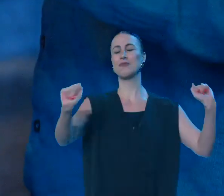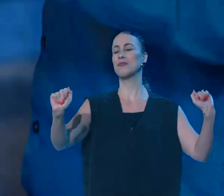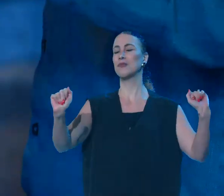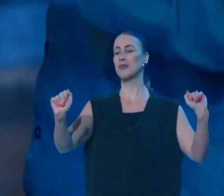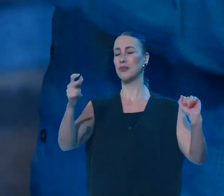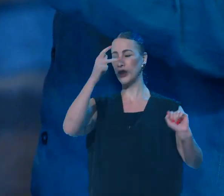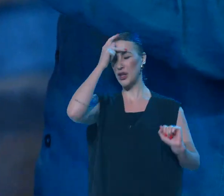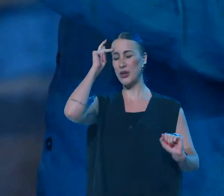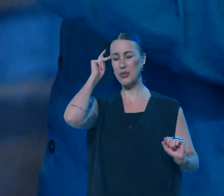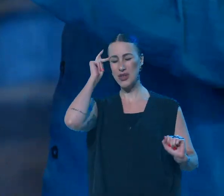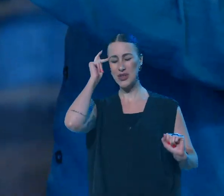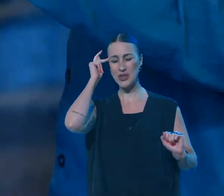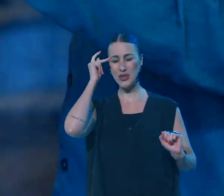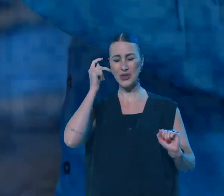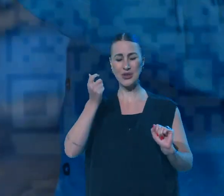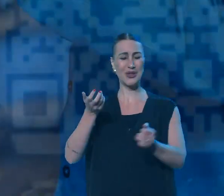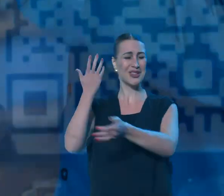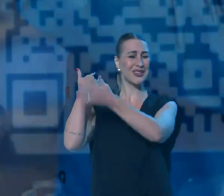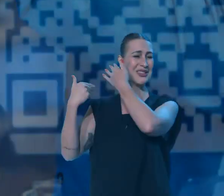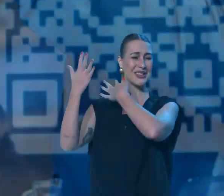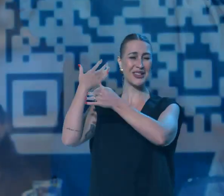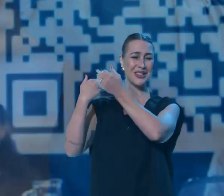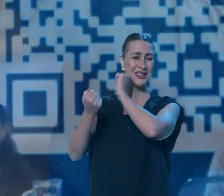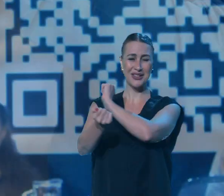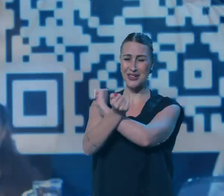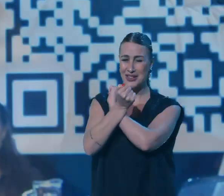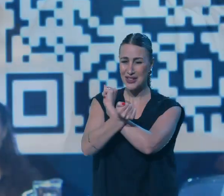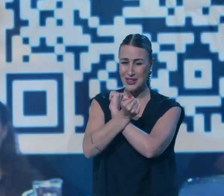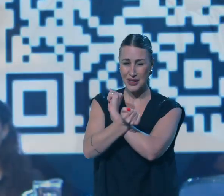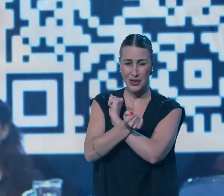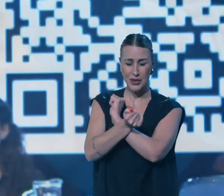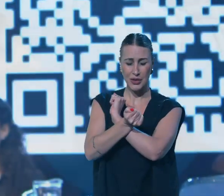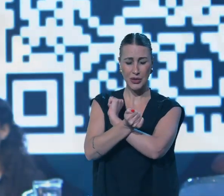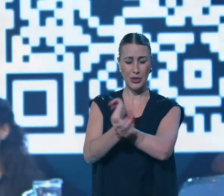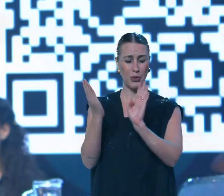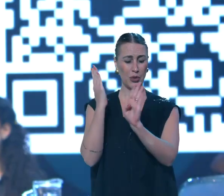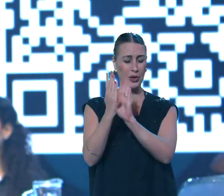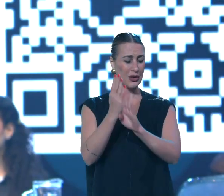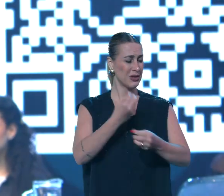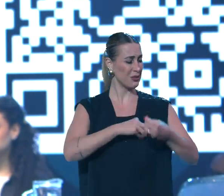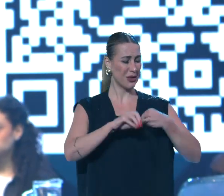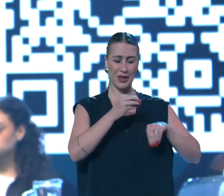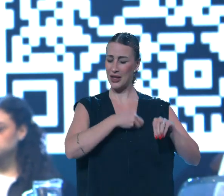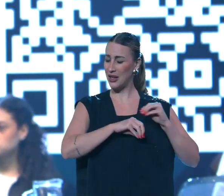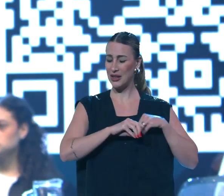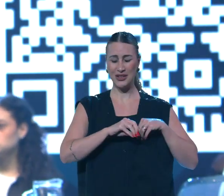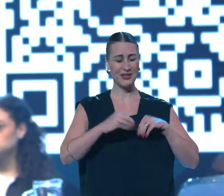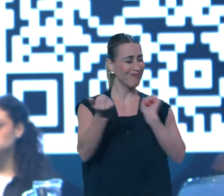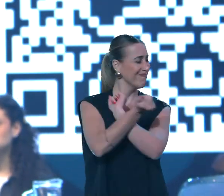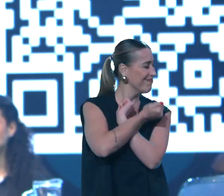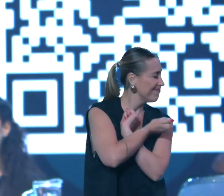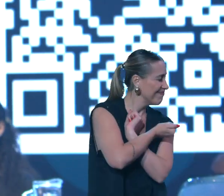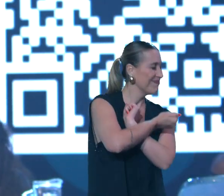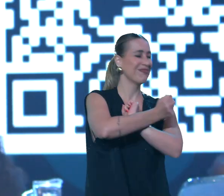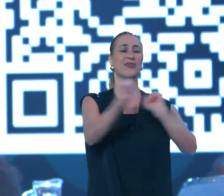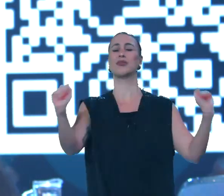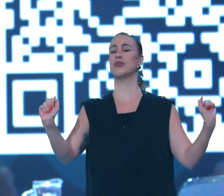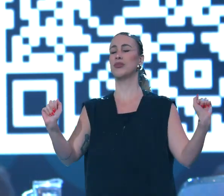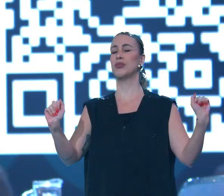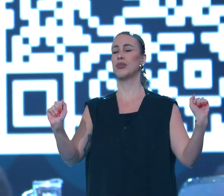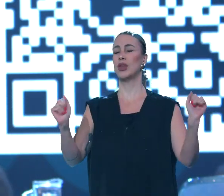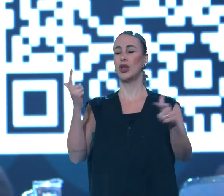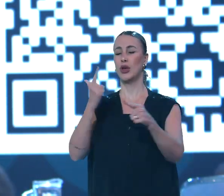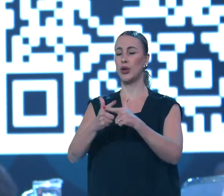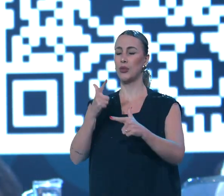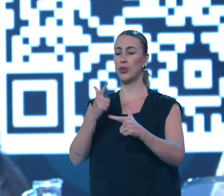Pessoas que eram escravas do pecado não vão ser mais escravas em nome de Jesus. Em Cristo há liberdade